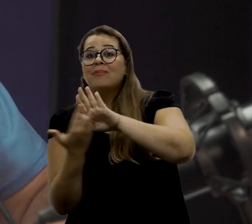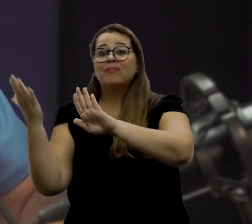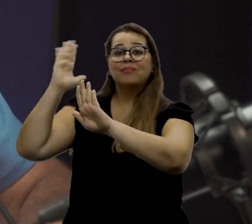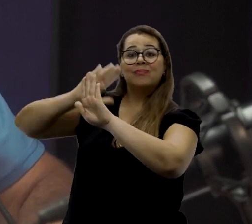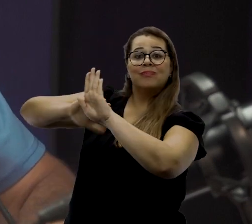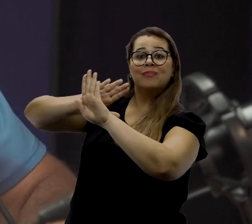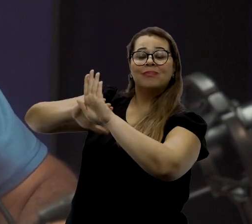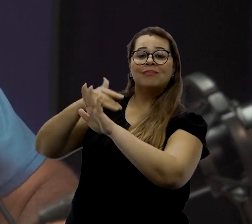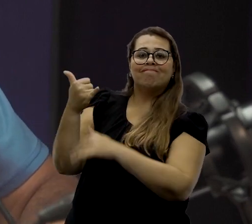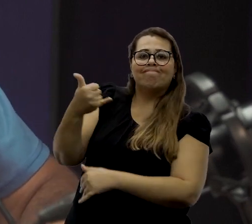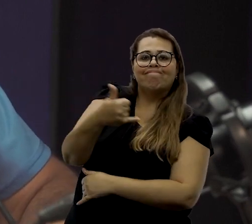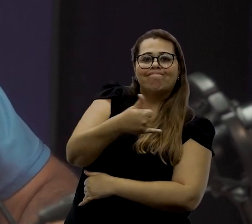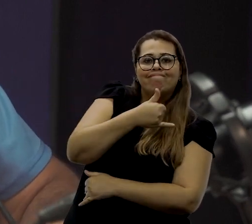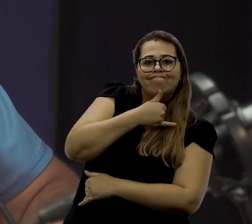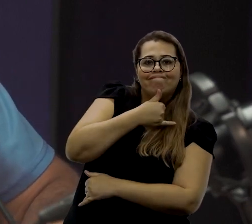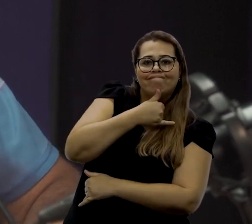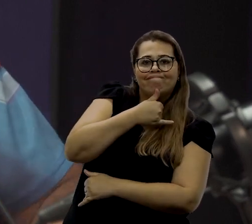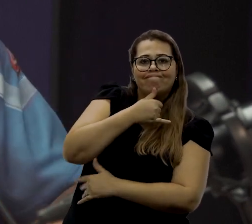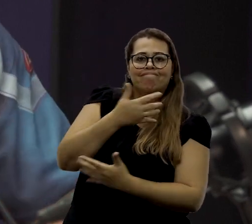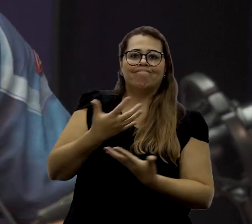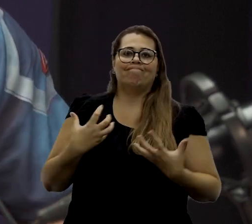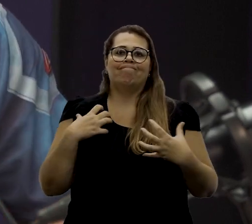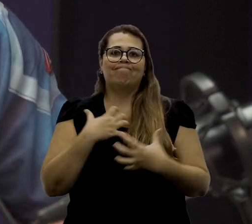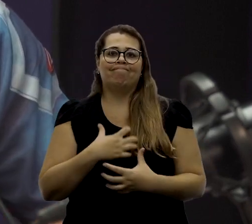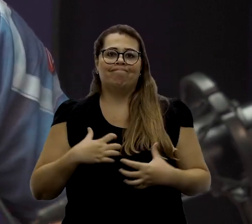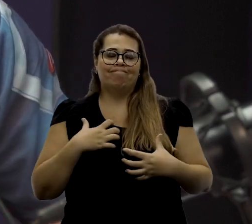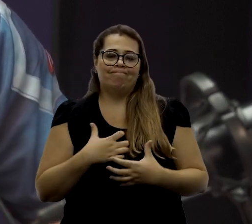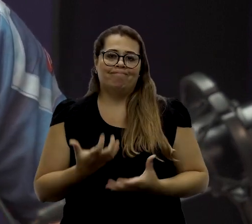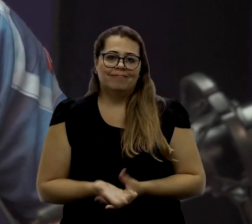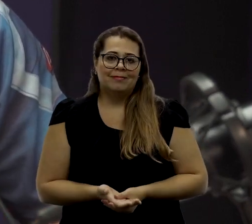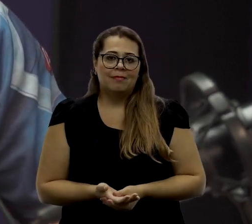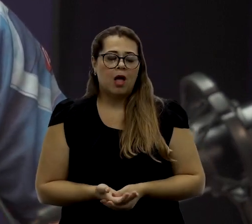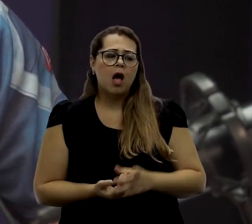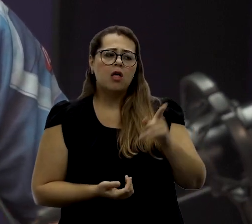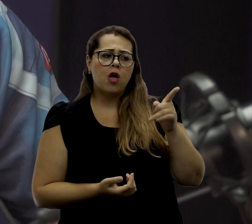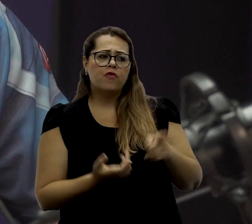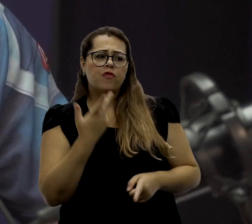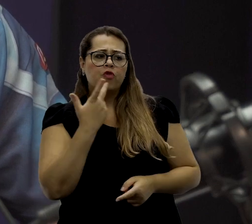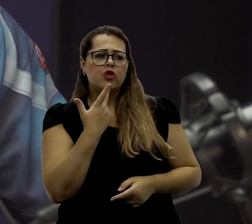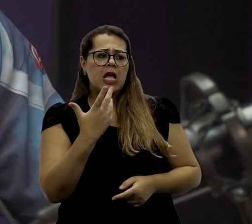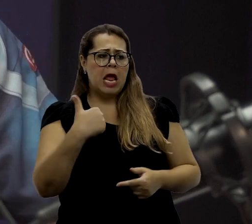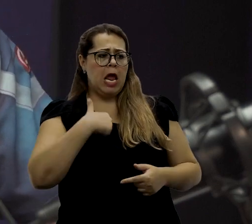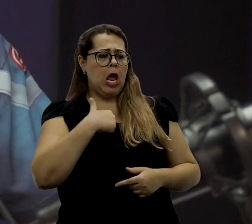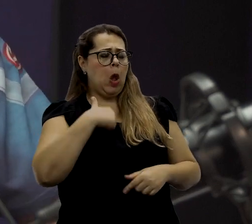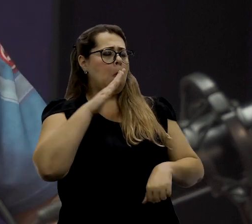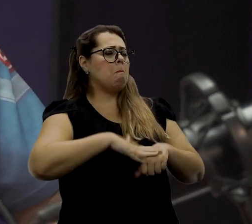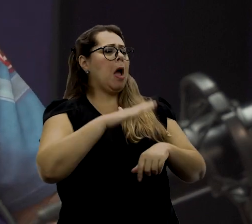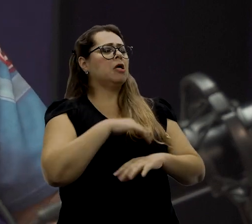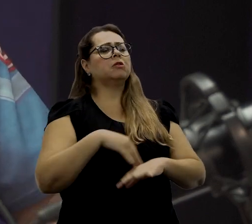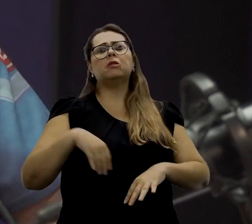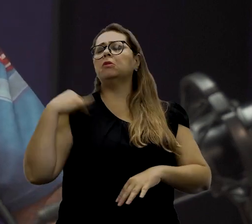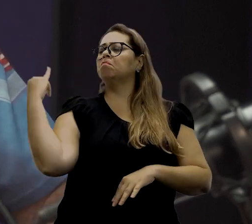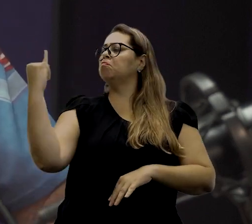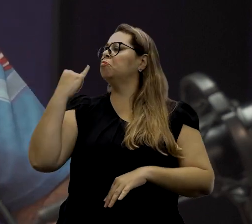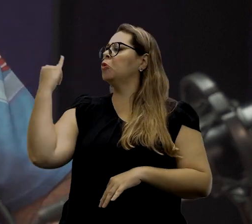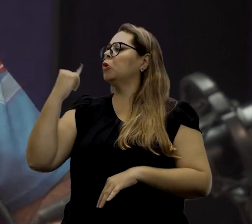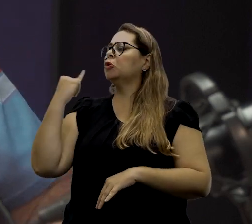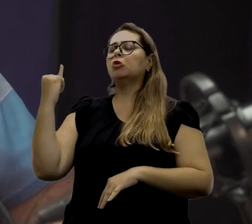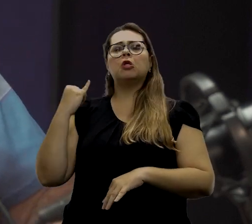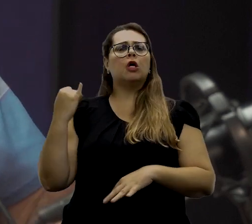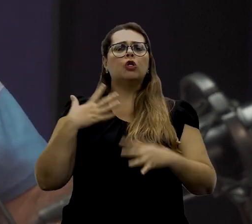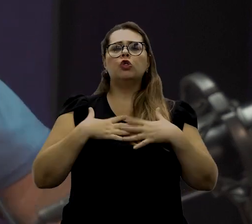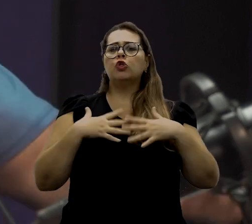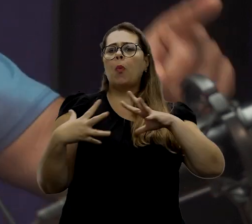do mundo. Cara, aí você está sendo egoísta. Não. Imagina, Marilene, você ser a mulher mais importante do mundo, o seu filho mais importante do